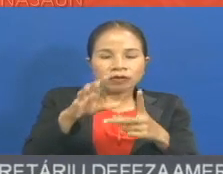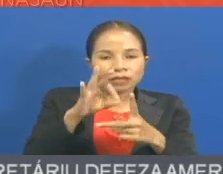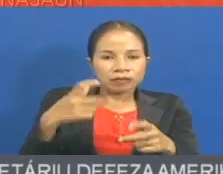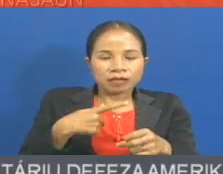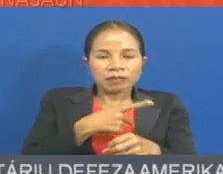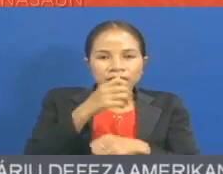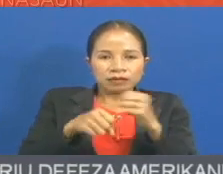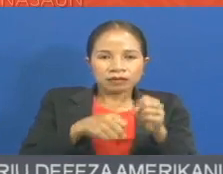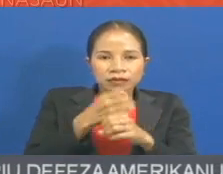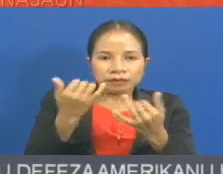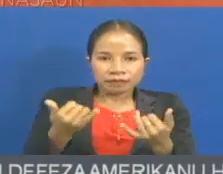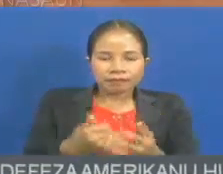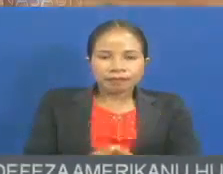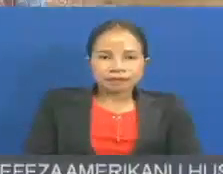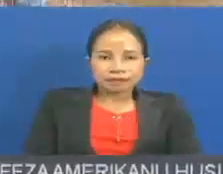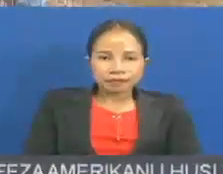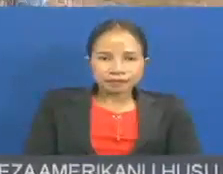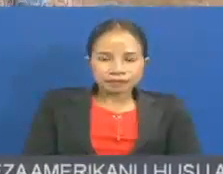parlamentar, tinané.